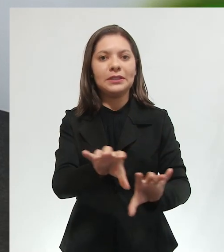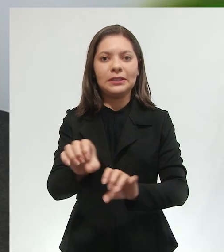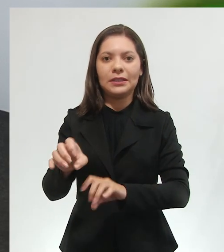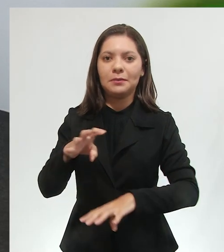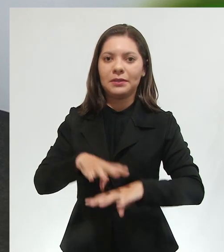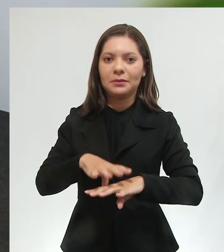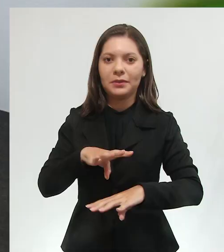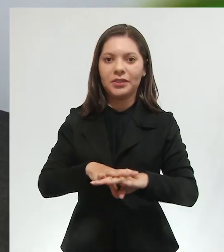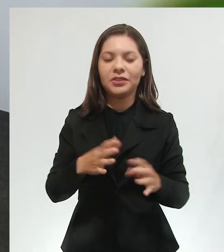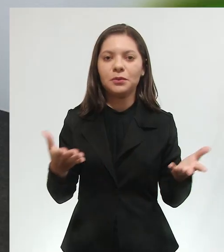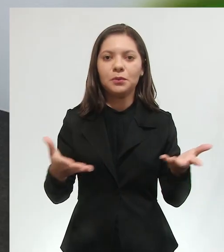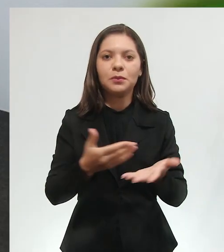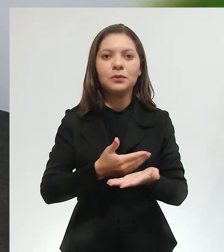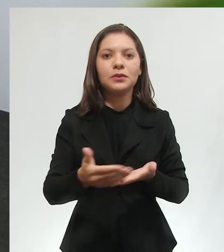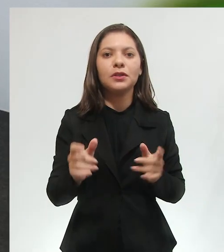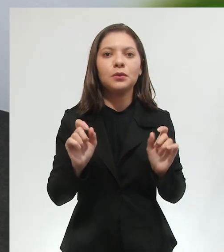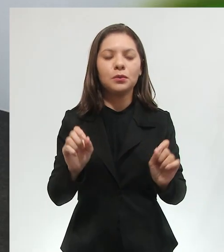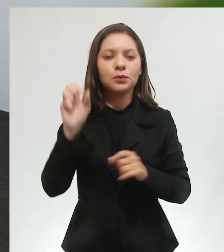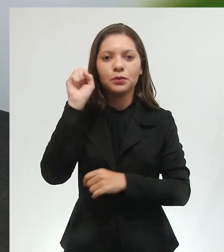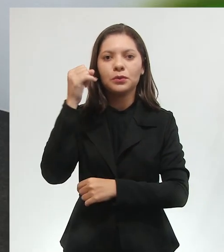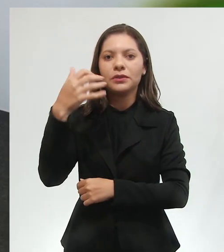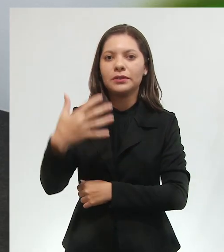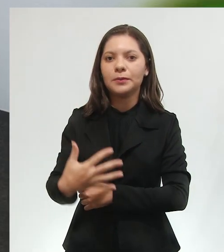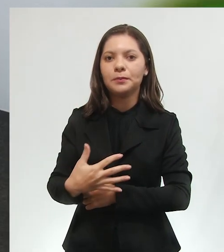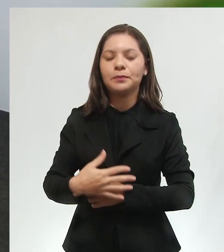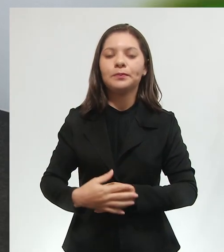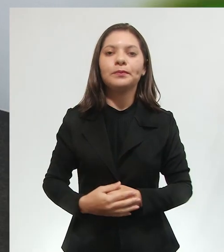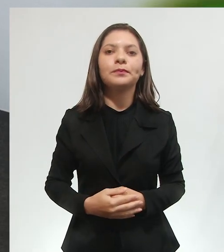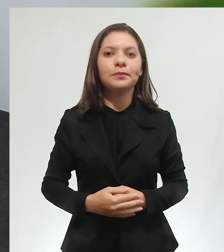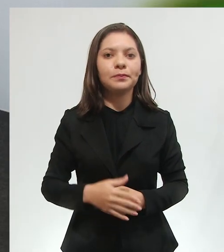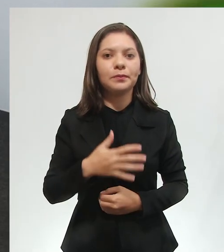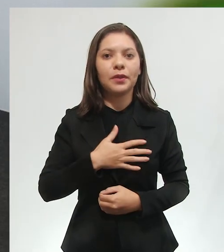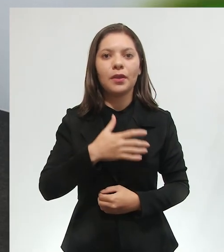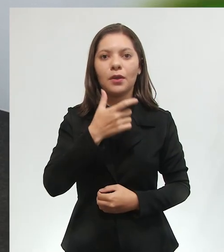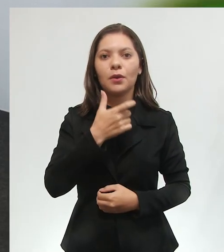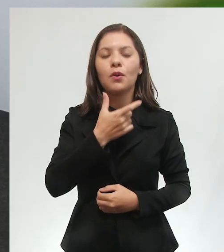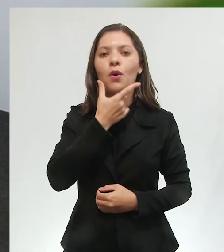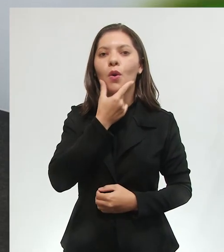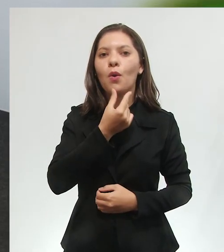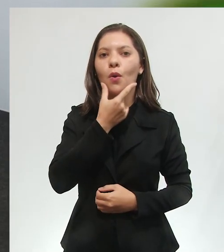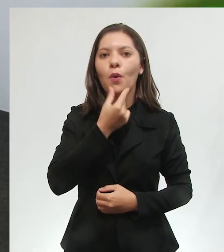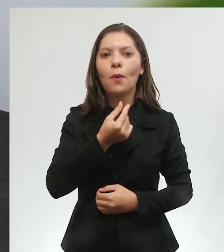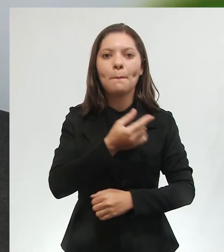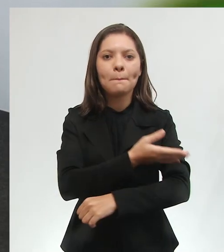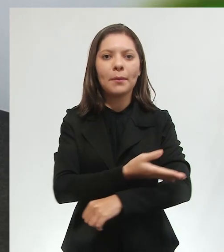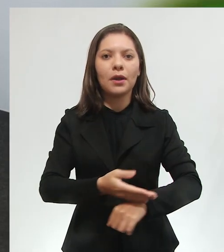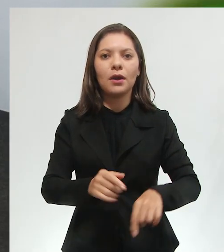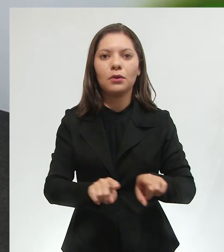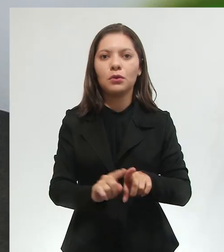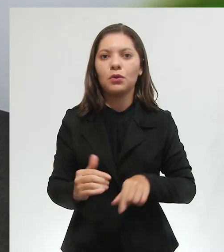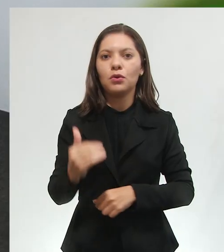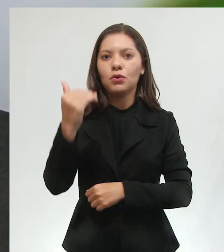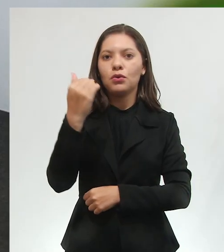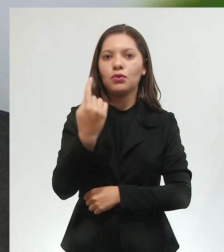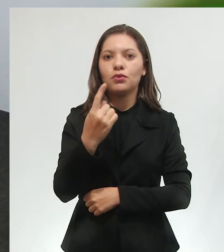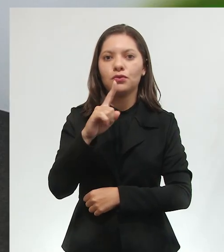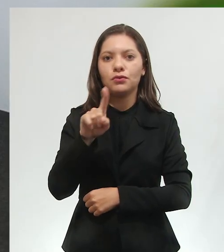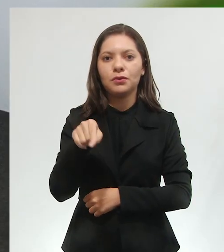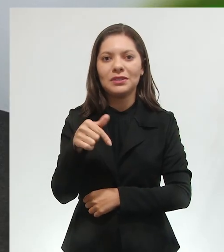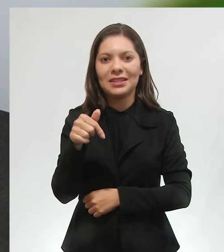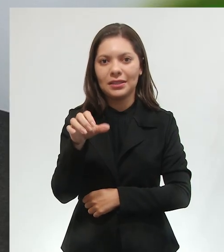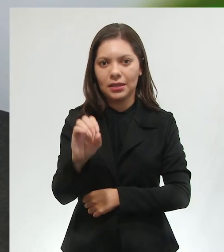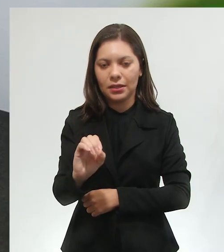Matemática. Vou iniciar fazendo minha audiodescrição. Eu sou um homem branco, de 1,70 m de